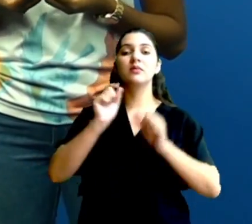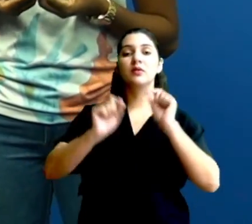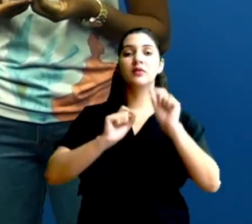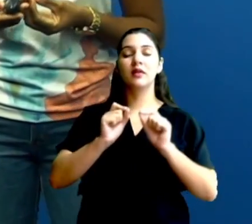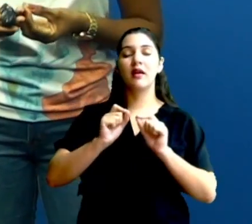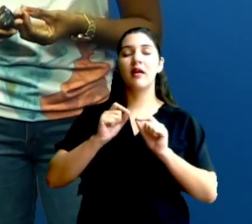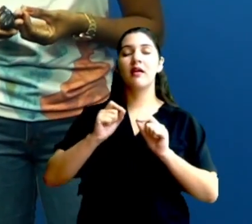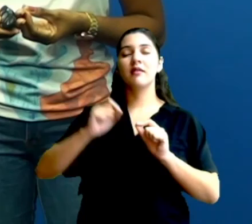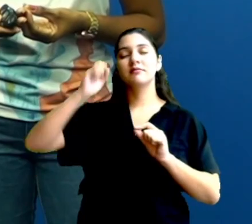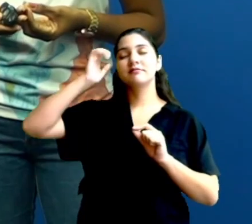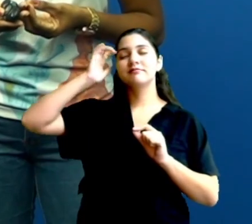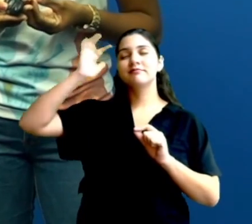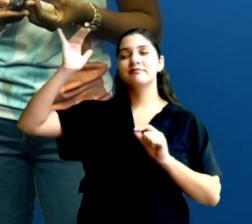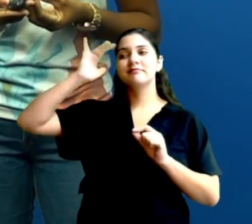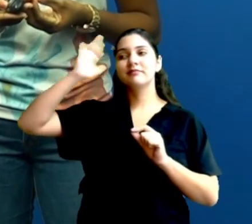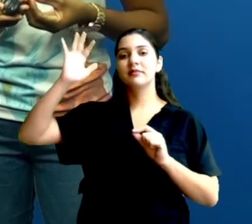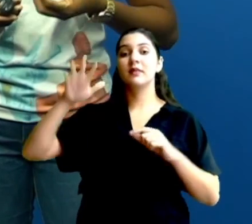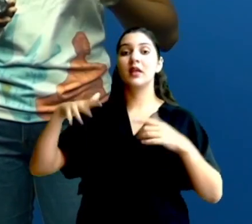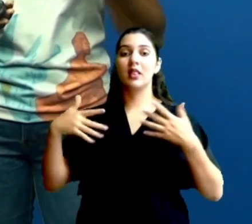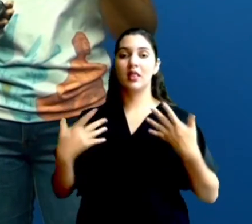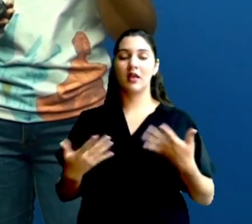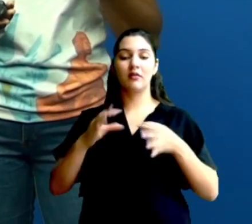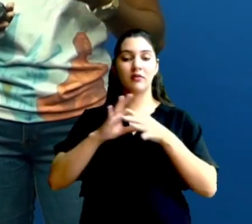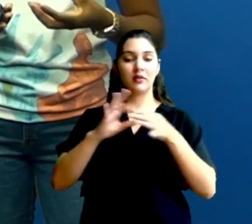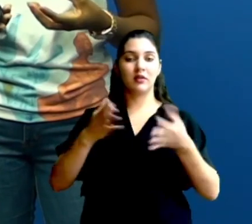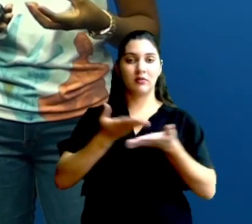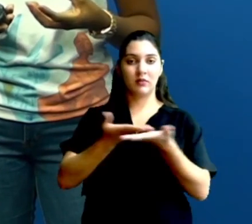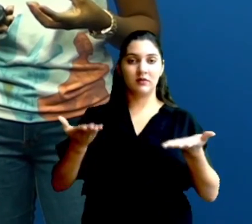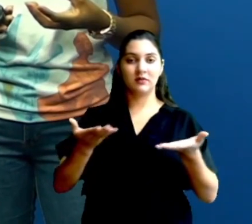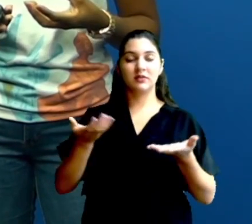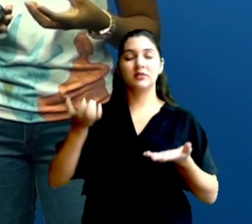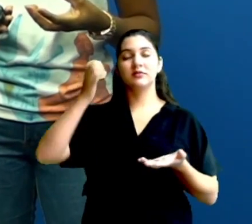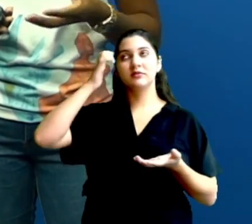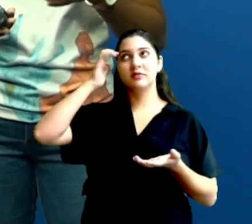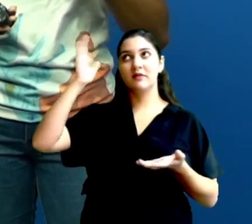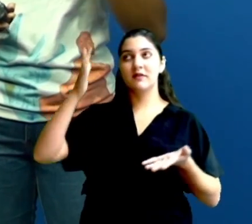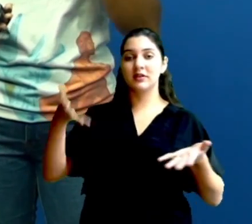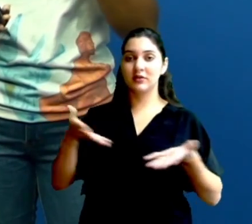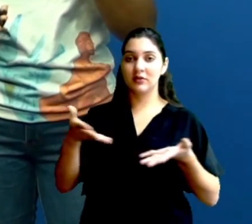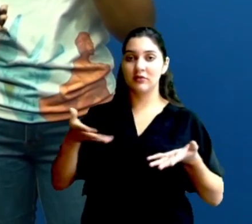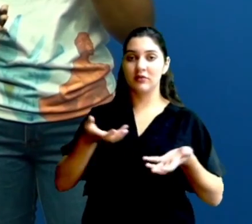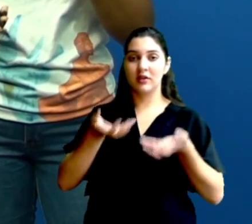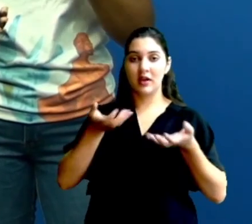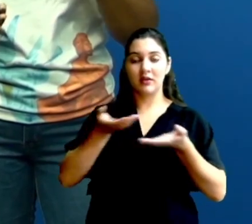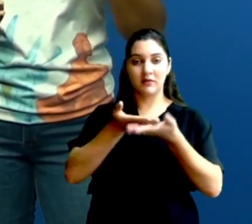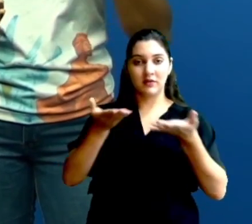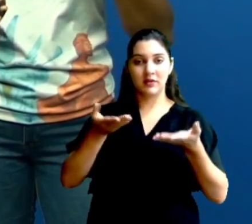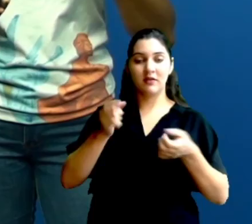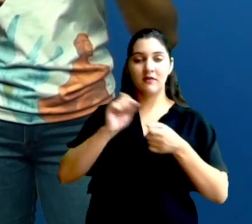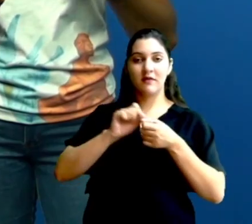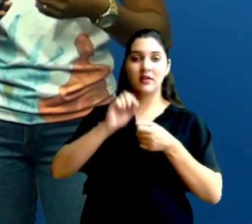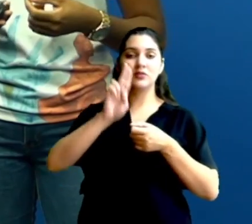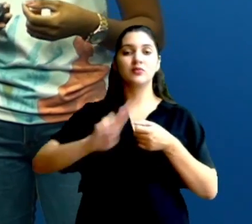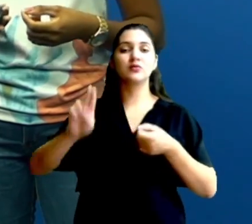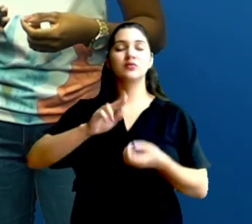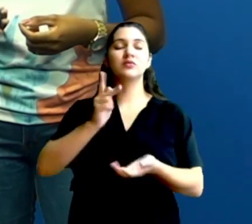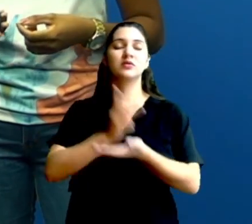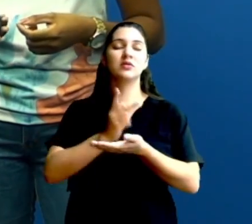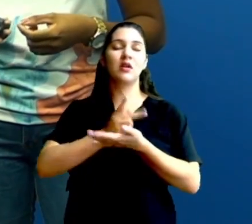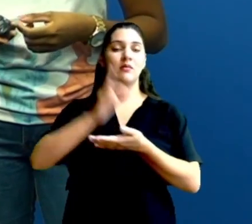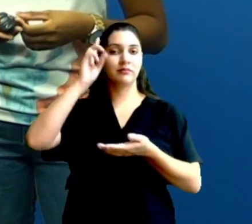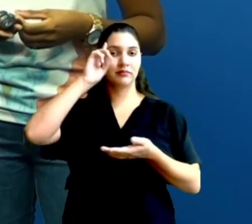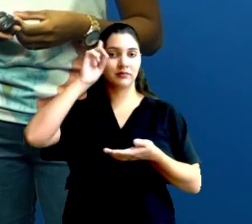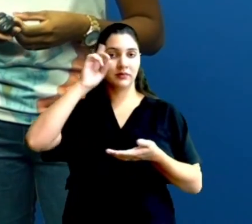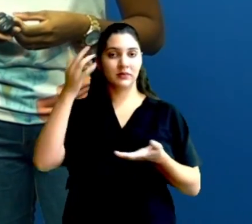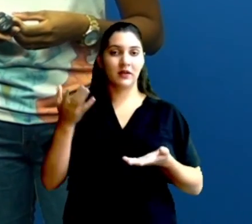nossa reflexão. Então, eu deixo para vocês a reflexão de hoje e quero que vocês façam uso dela sempre no dia a